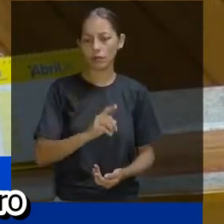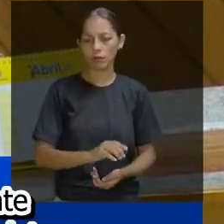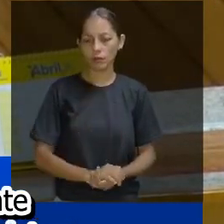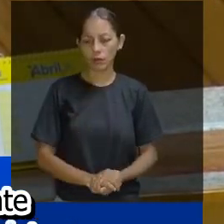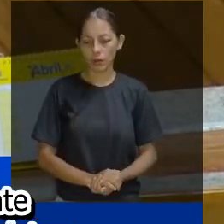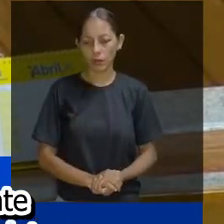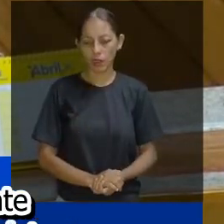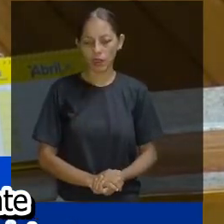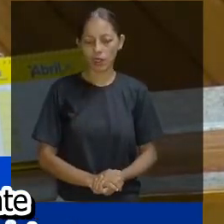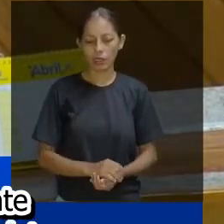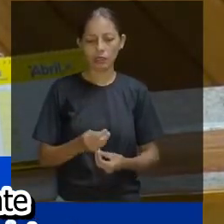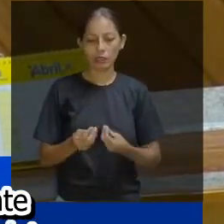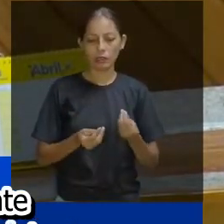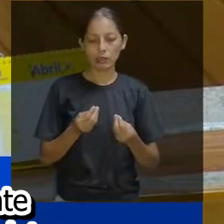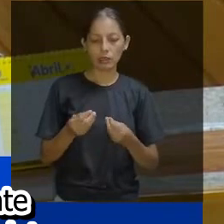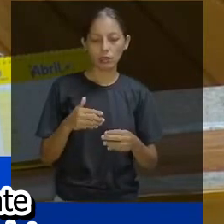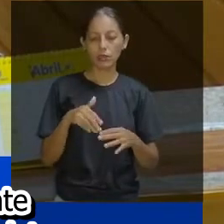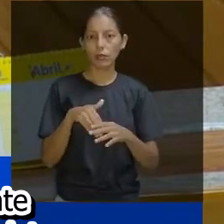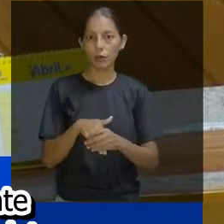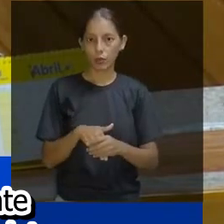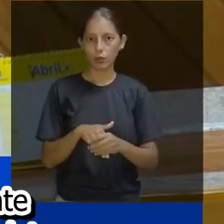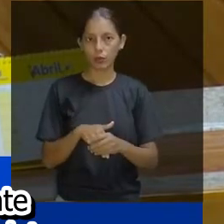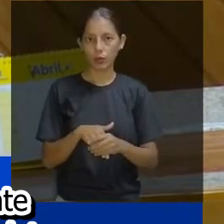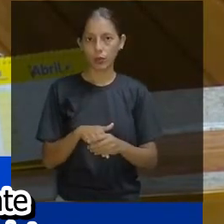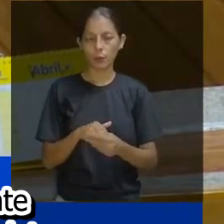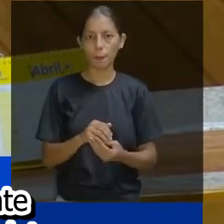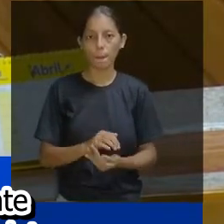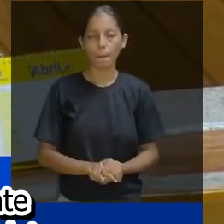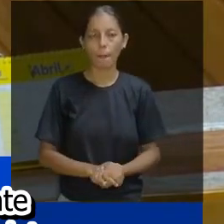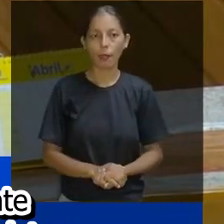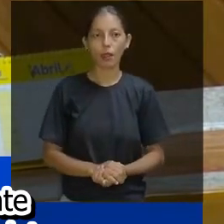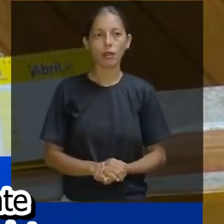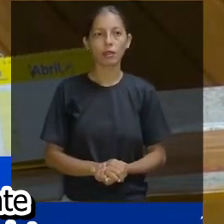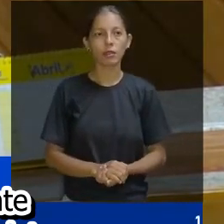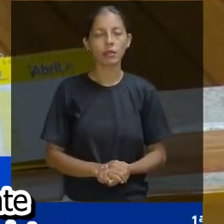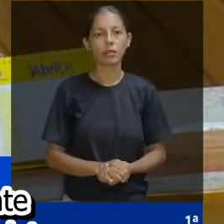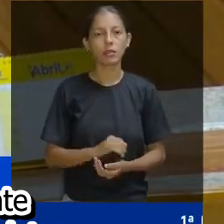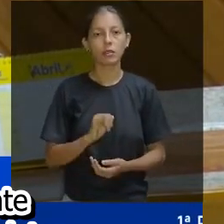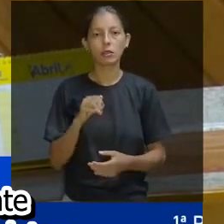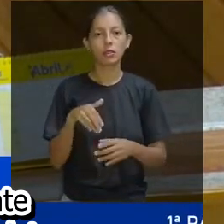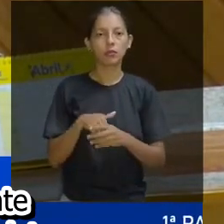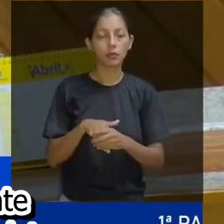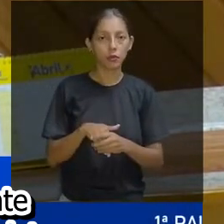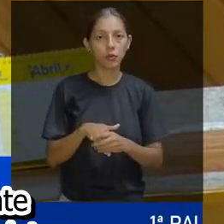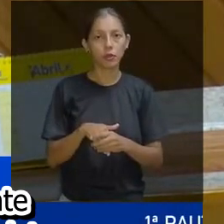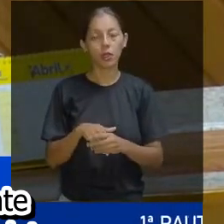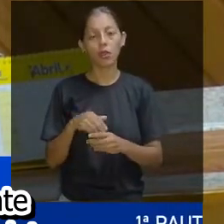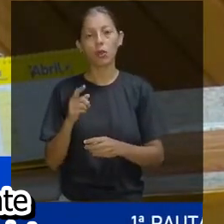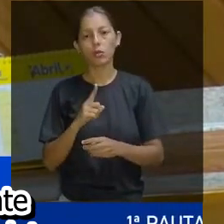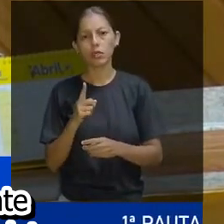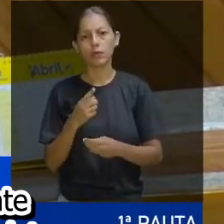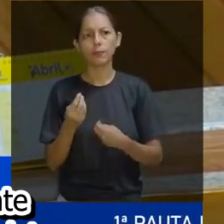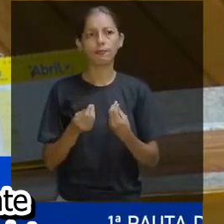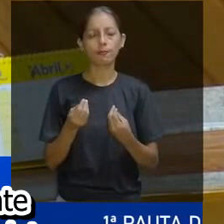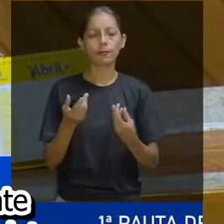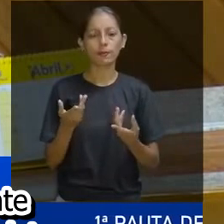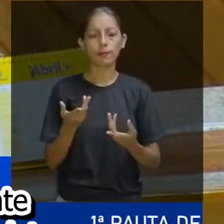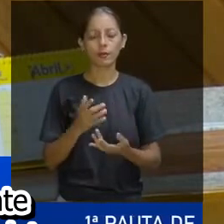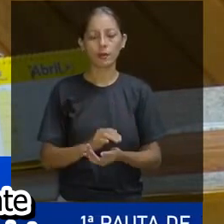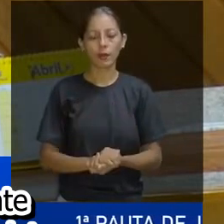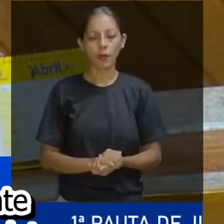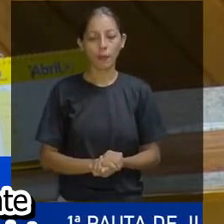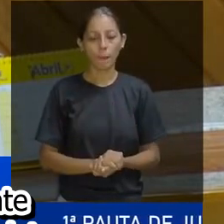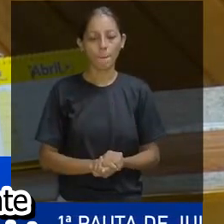exatamente se eu votei expressamente, se eu argumentei nessa votação que o